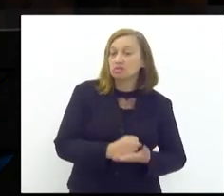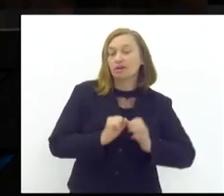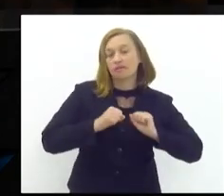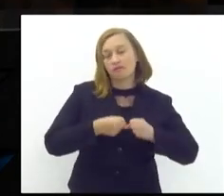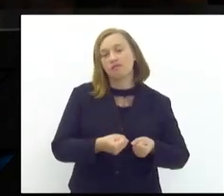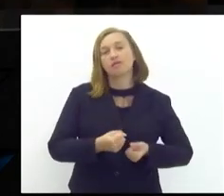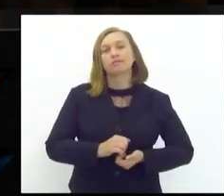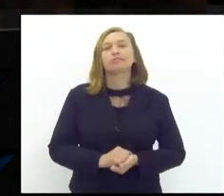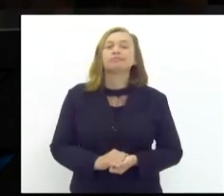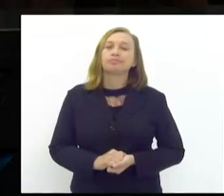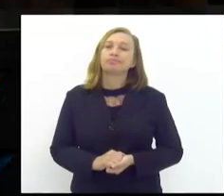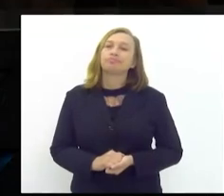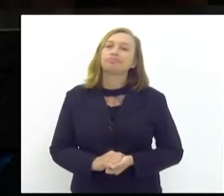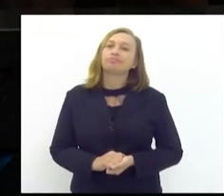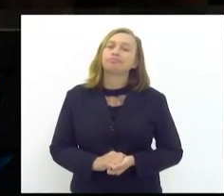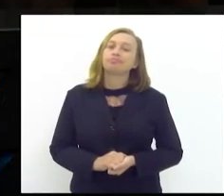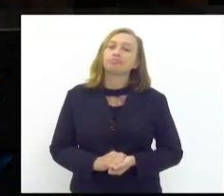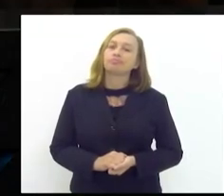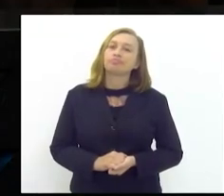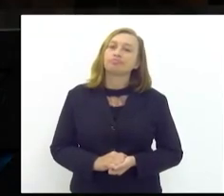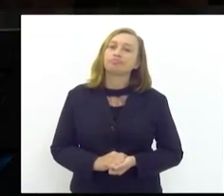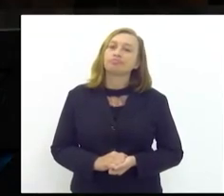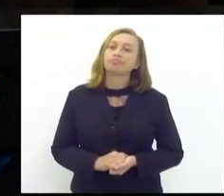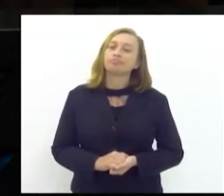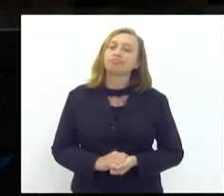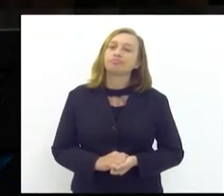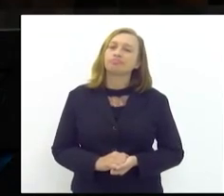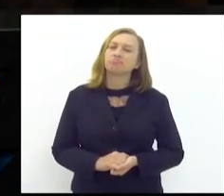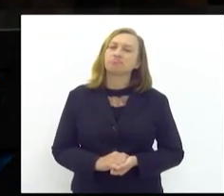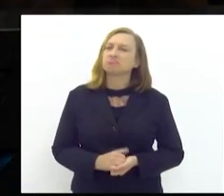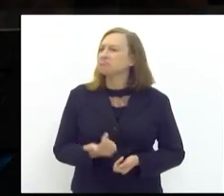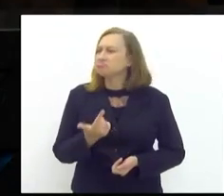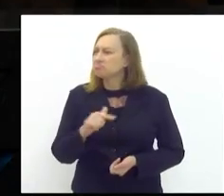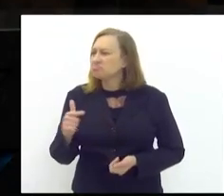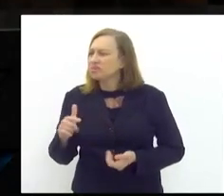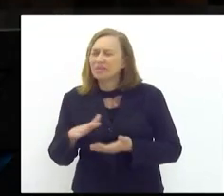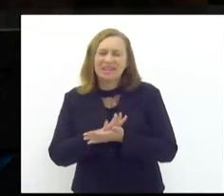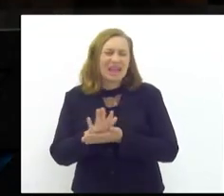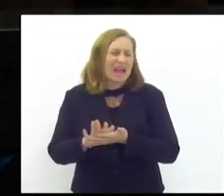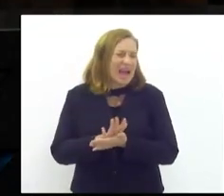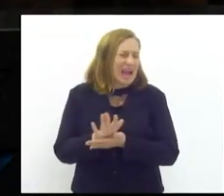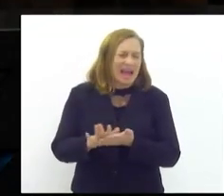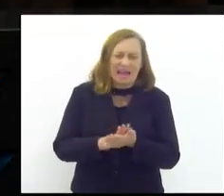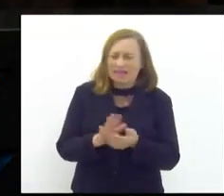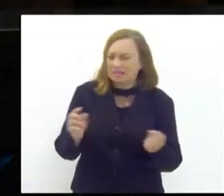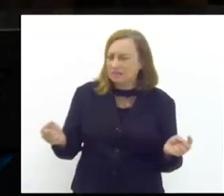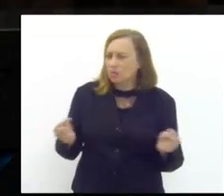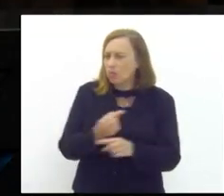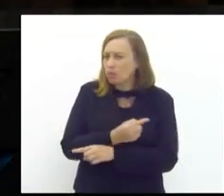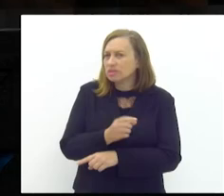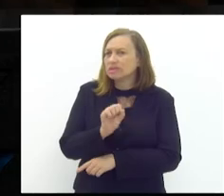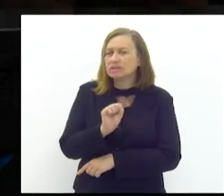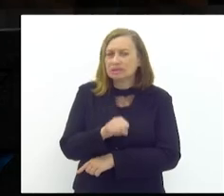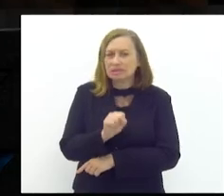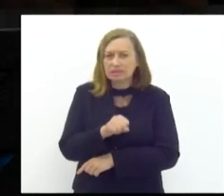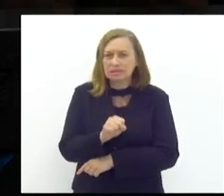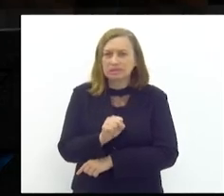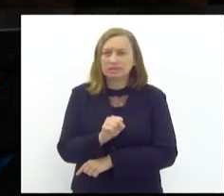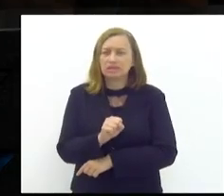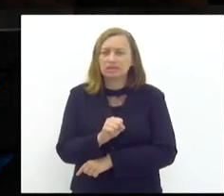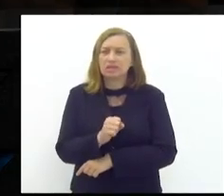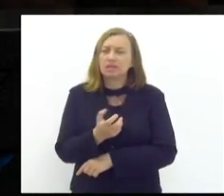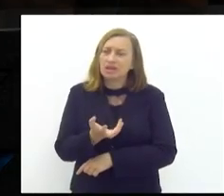defesa dito isso não temos nada contra e sim a favor que